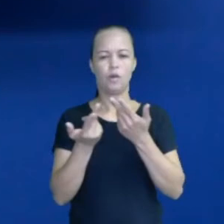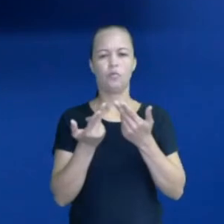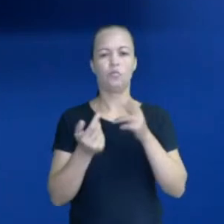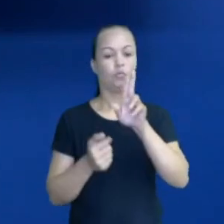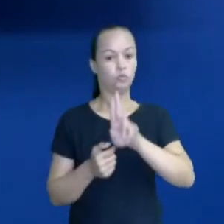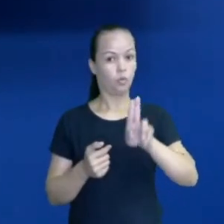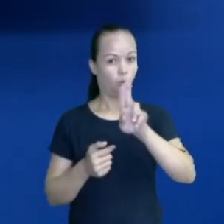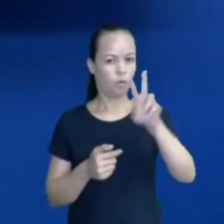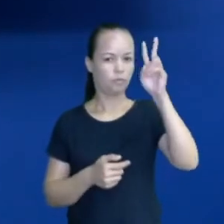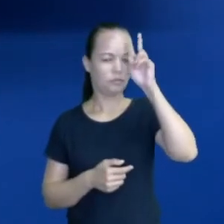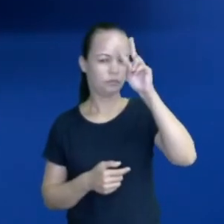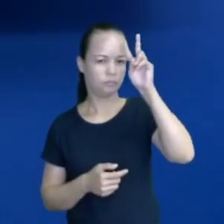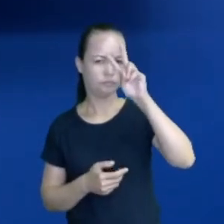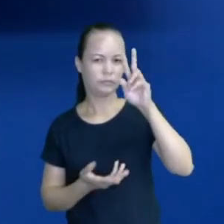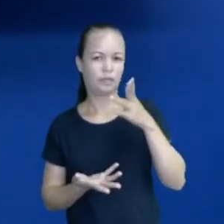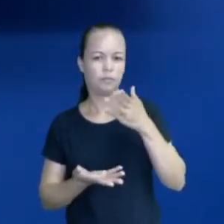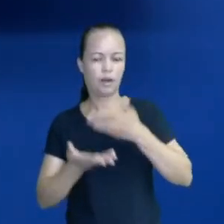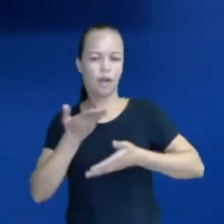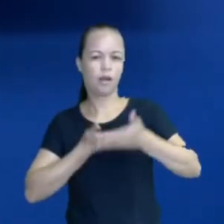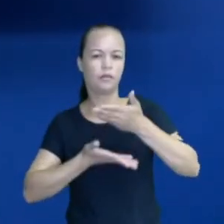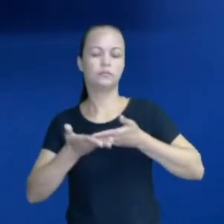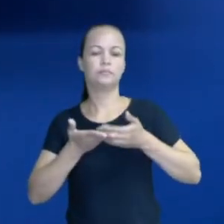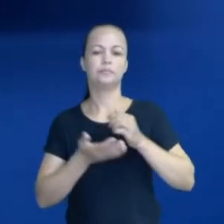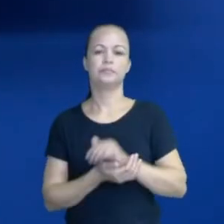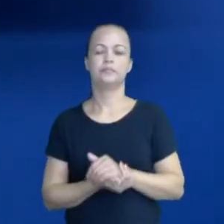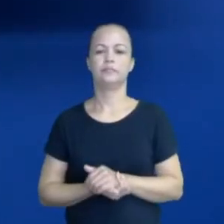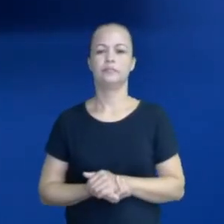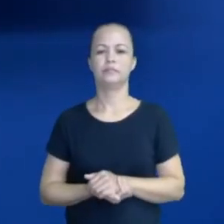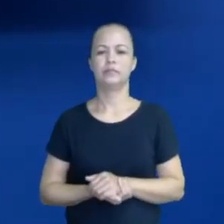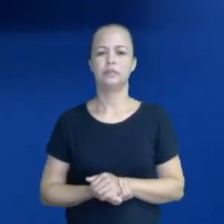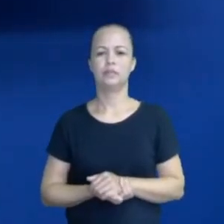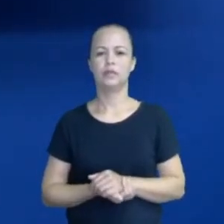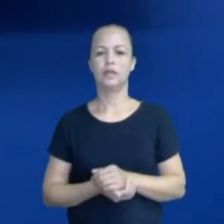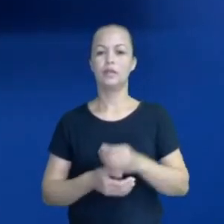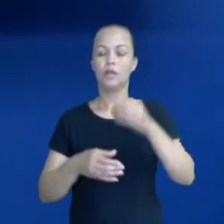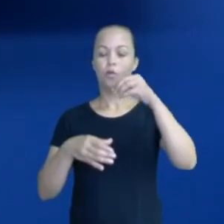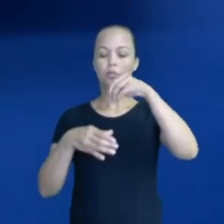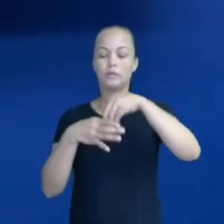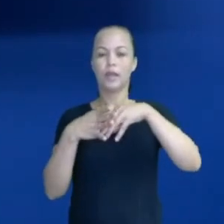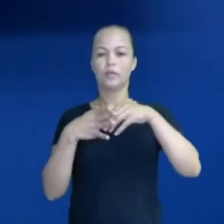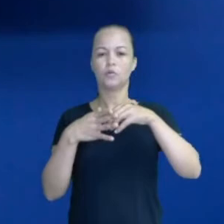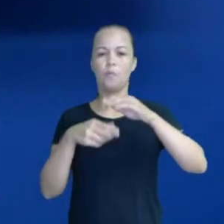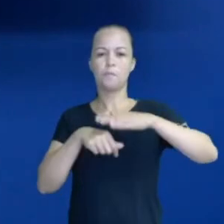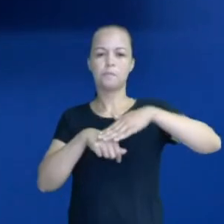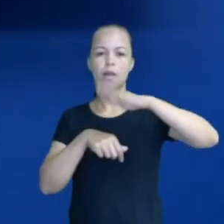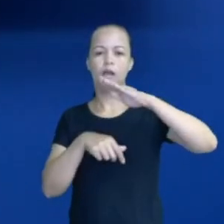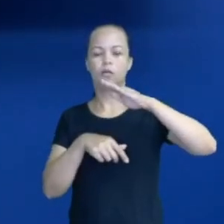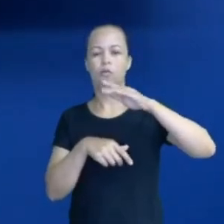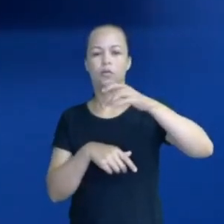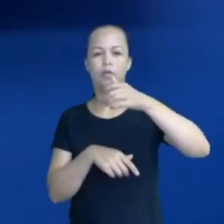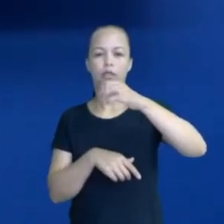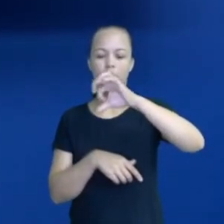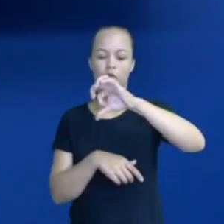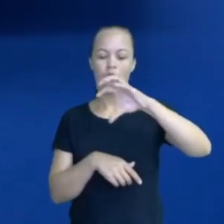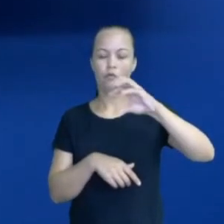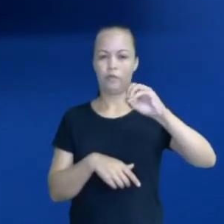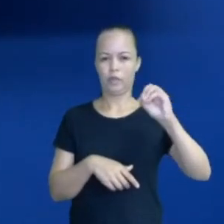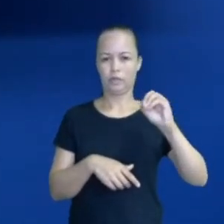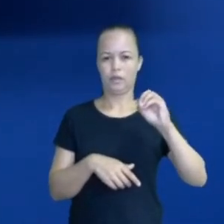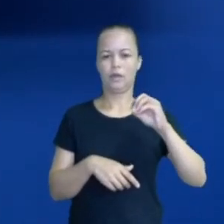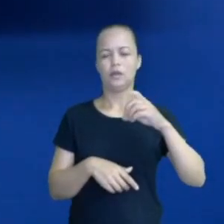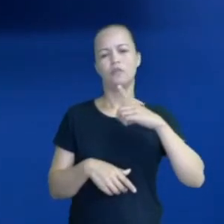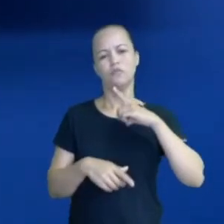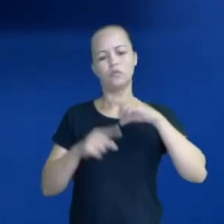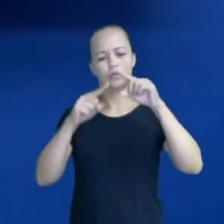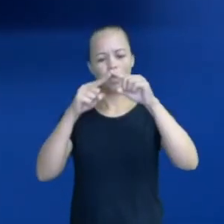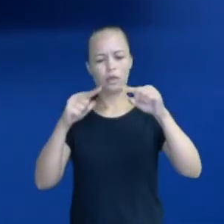dos nomes, tá? Relaciona com o ângulo. Então, eu tenho um ângulo interno maior que 90, que é o meu ângulo obtuso, eu vou ter